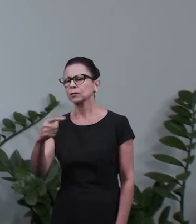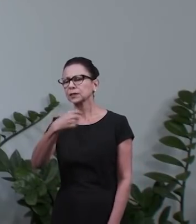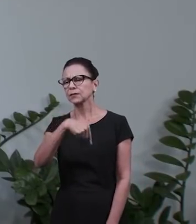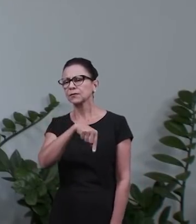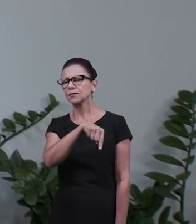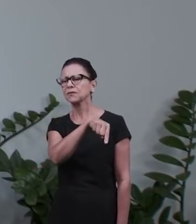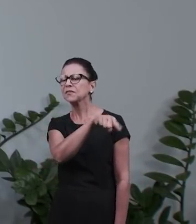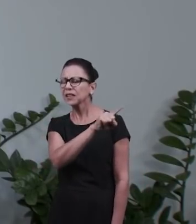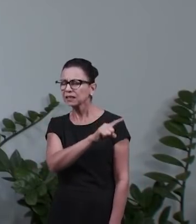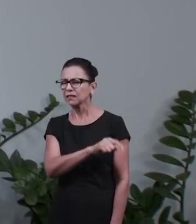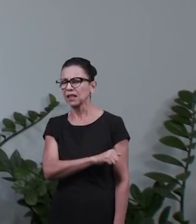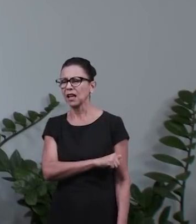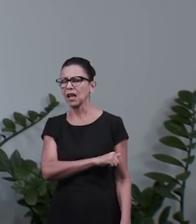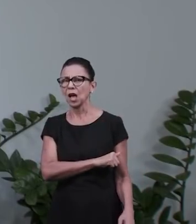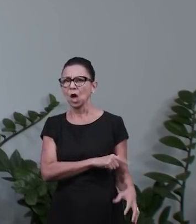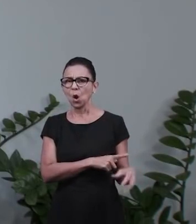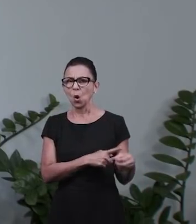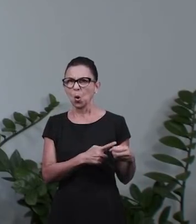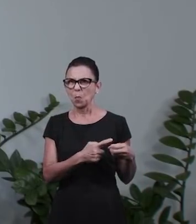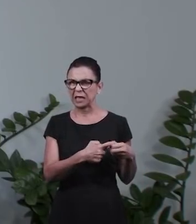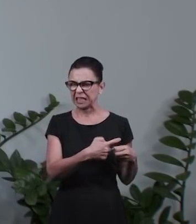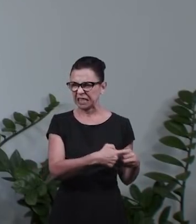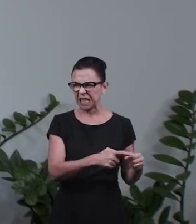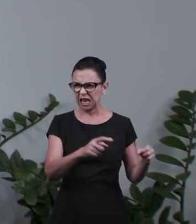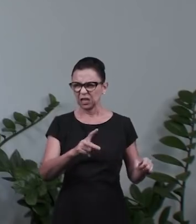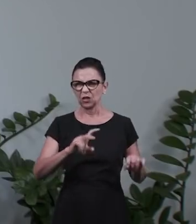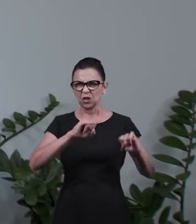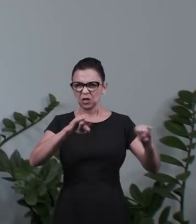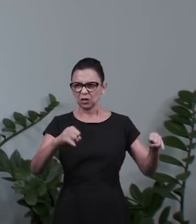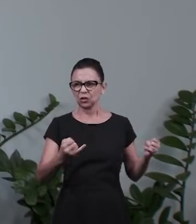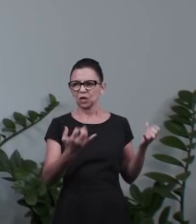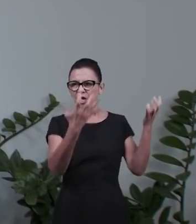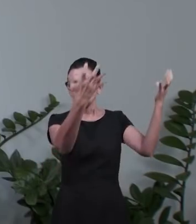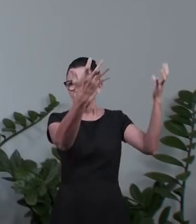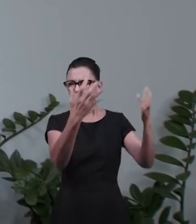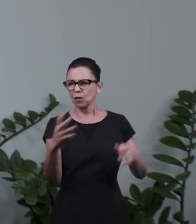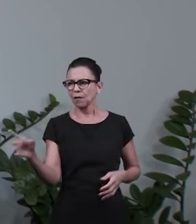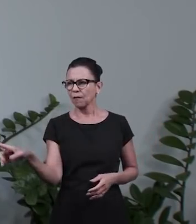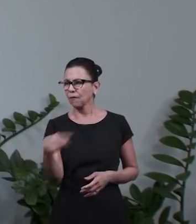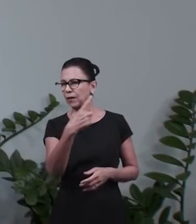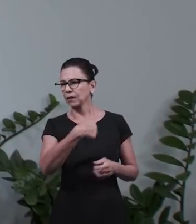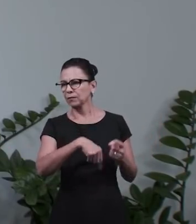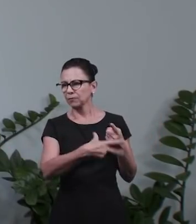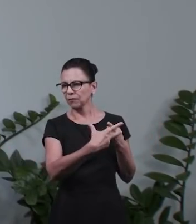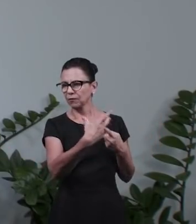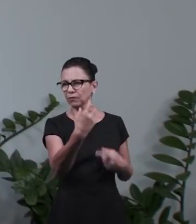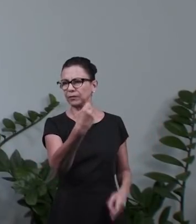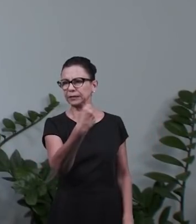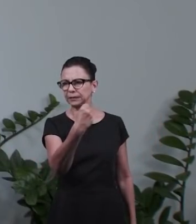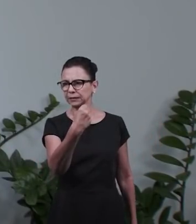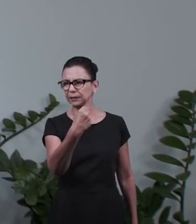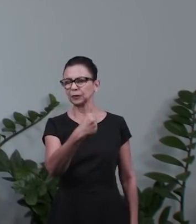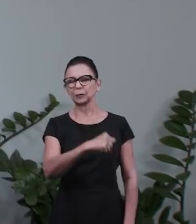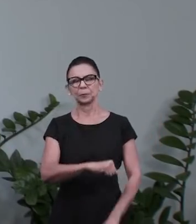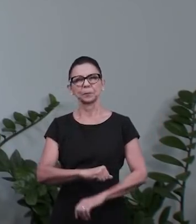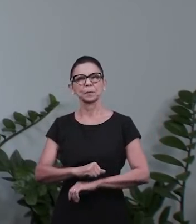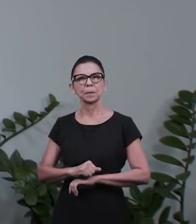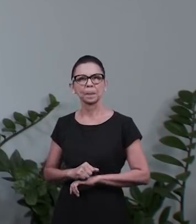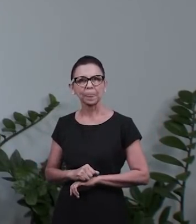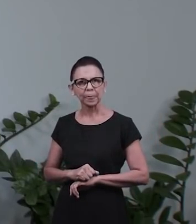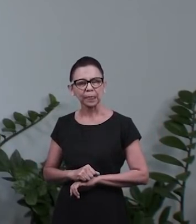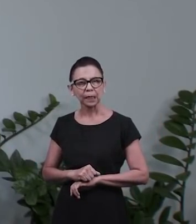que era indestrutível, Jericó. E esta experiência bíblica nos ensina muito sobre o valor